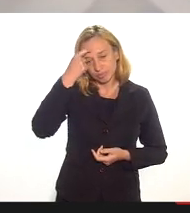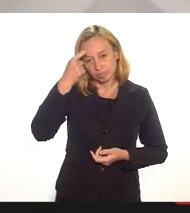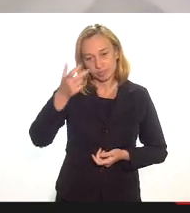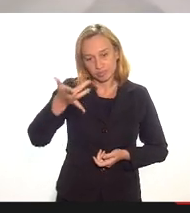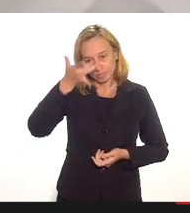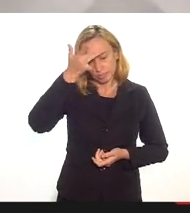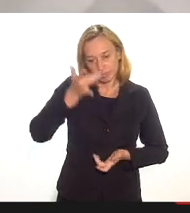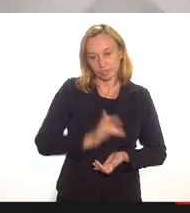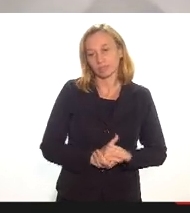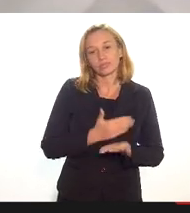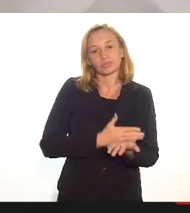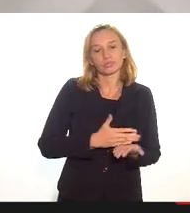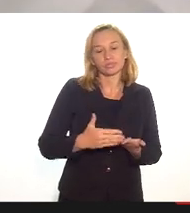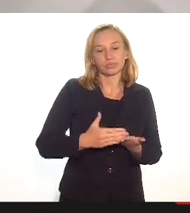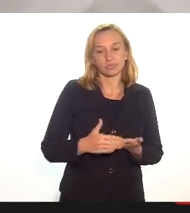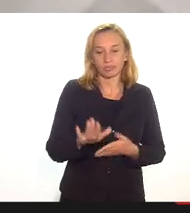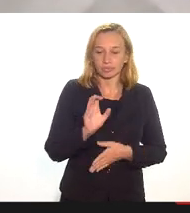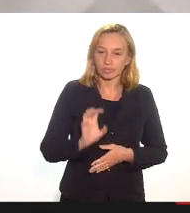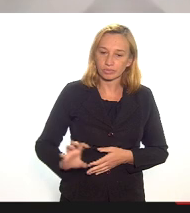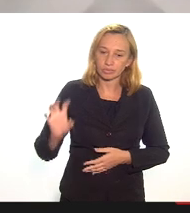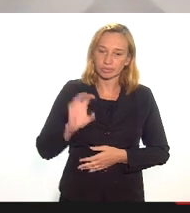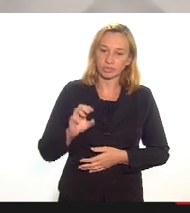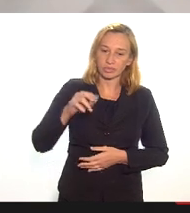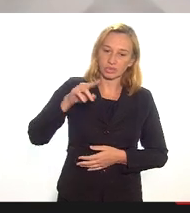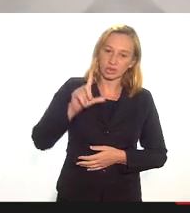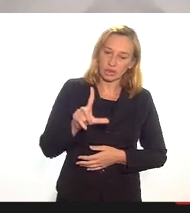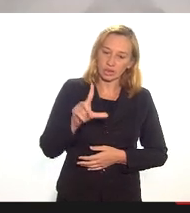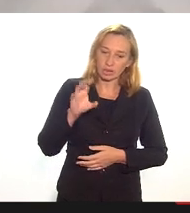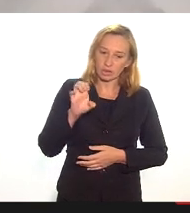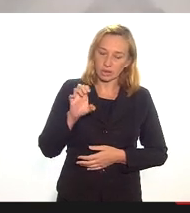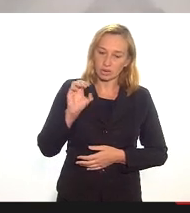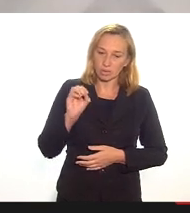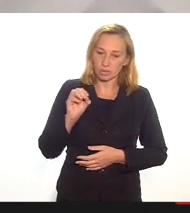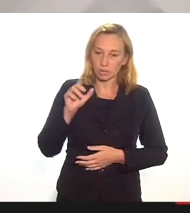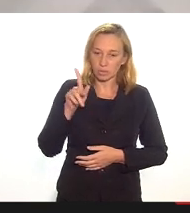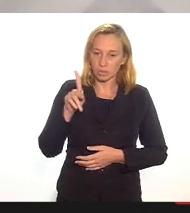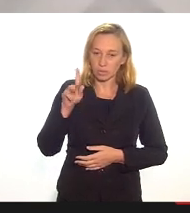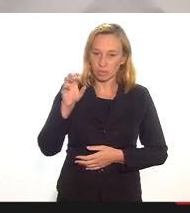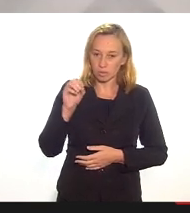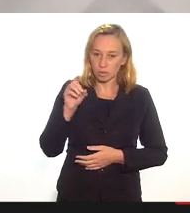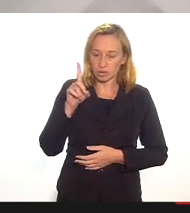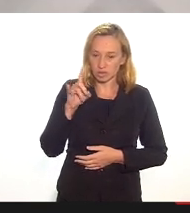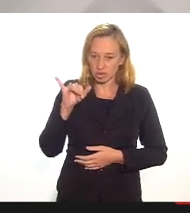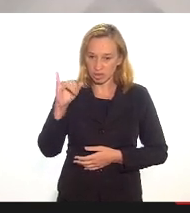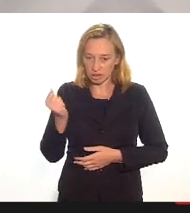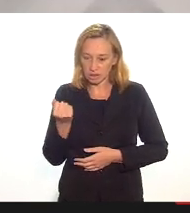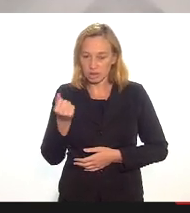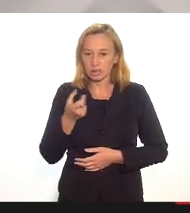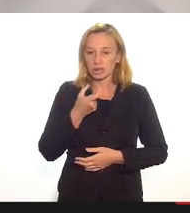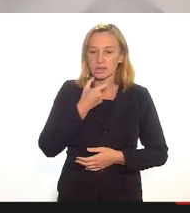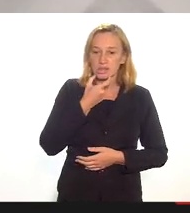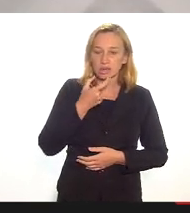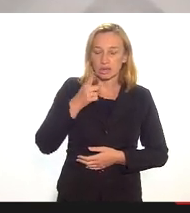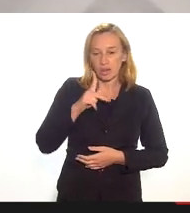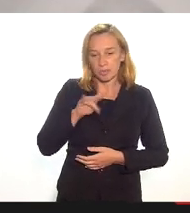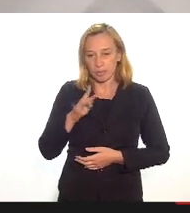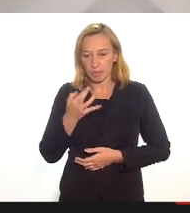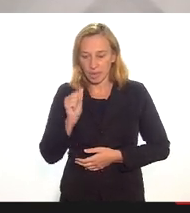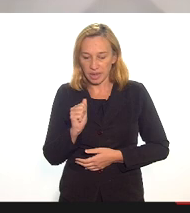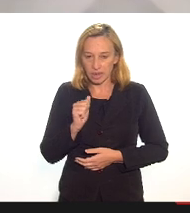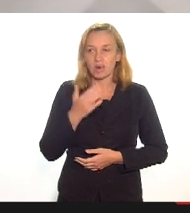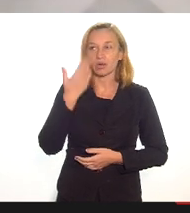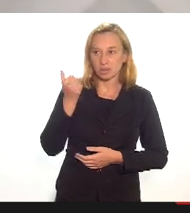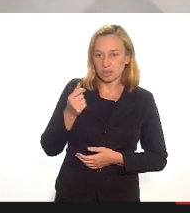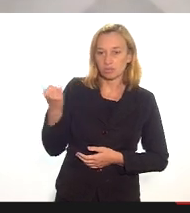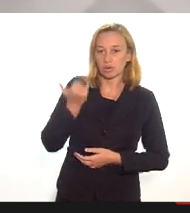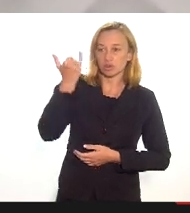eu sou da região da Leopoldina, da Penha, eu sei bem a importância do Hospital de Bom Sucesso. Ele